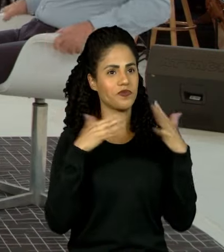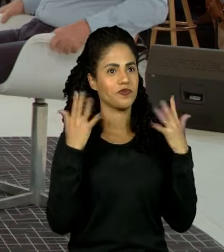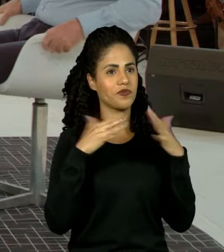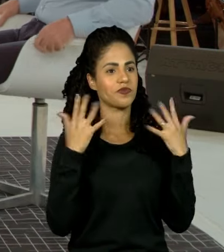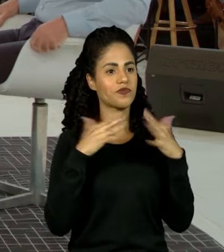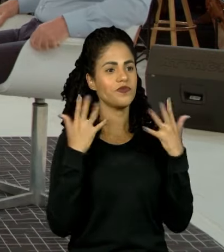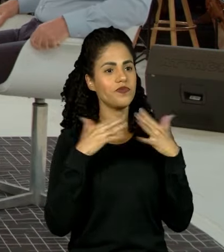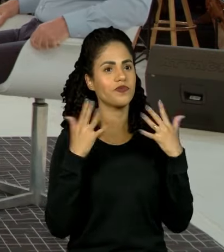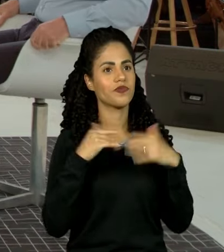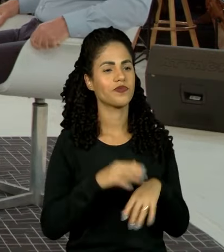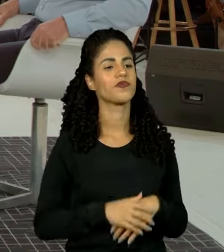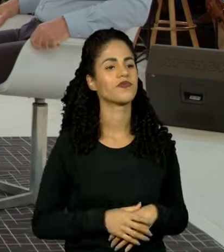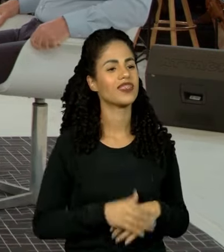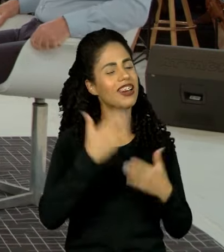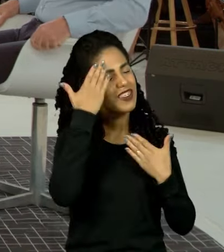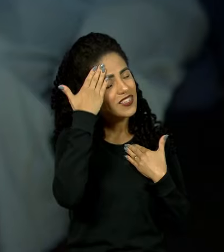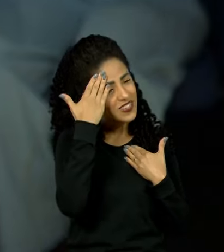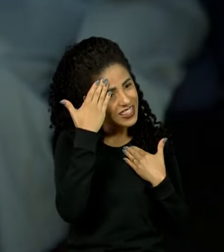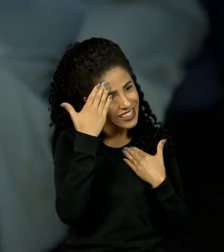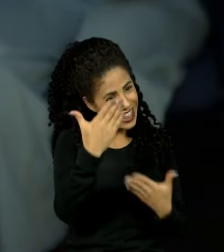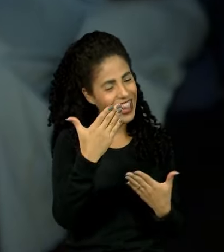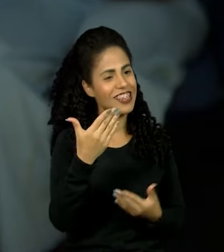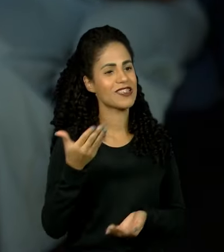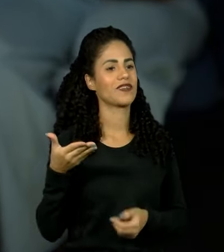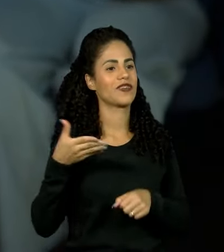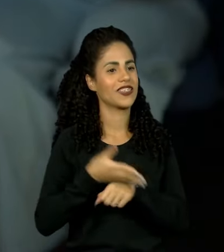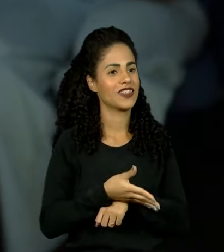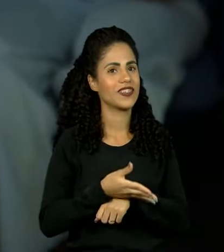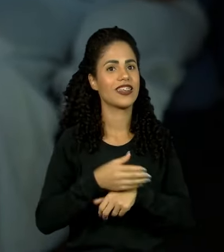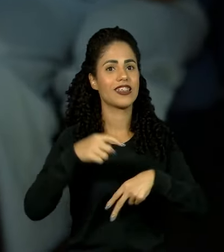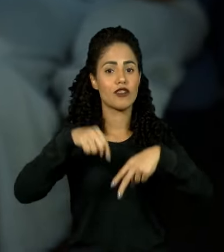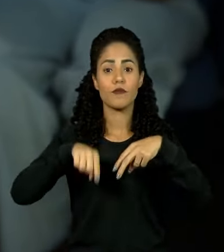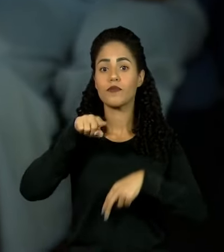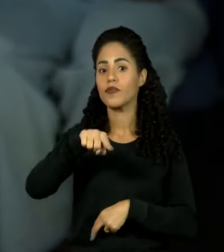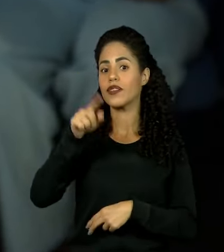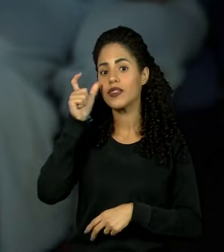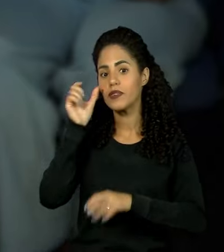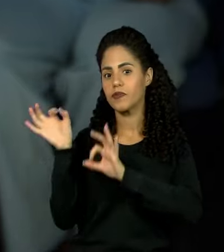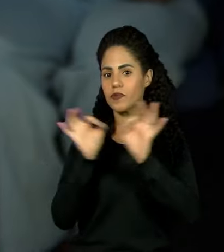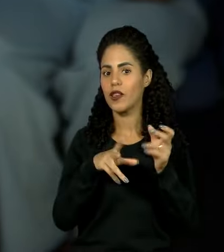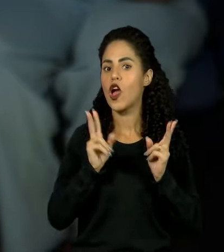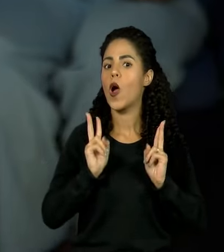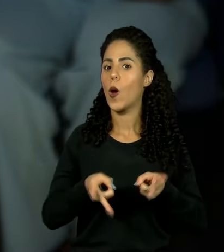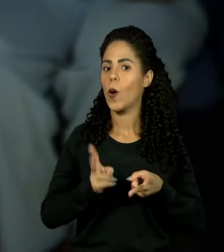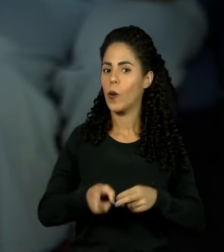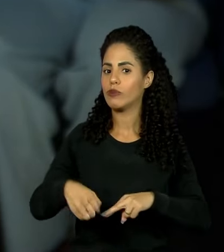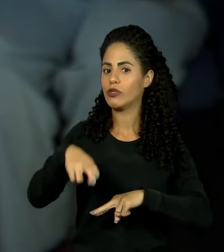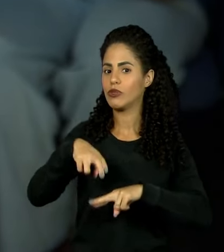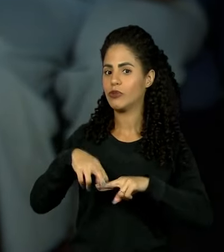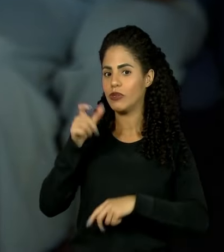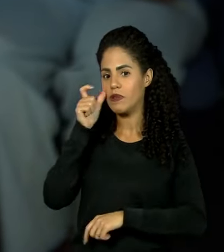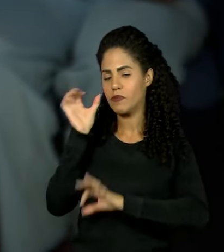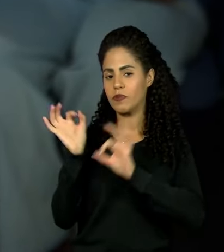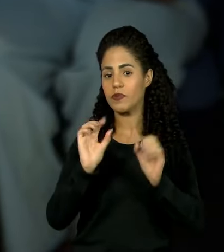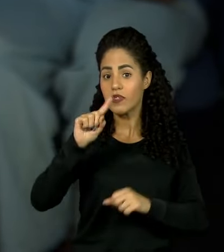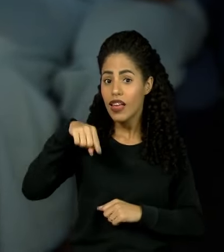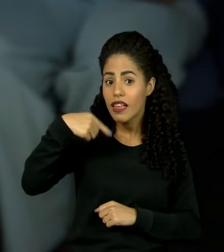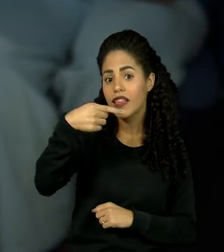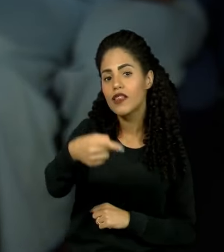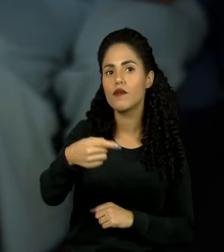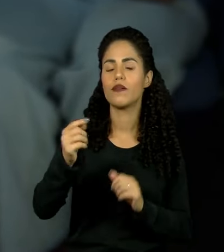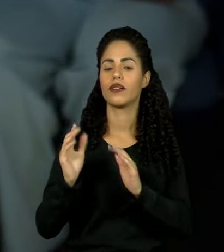feroz Muito obrigado pela sua participação aqui você que tá em casa fique aí porque depois a gente vai